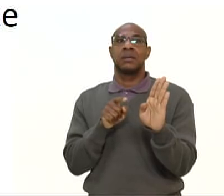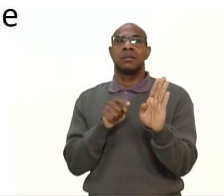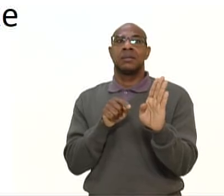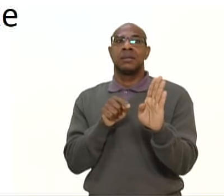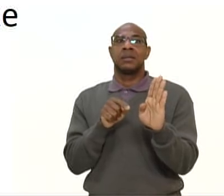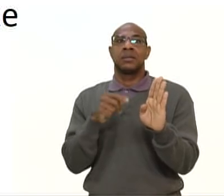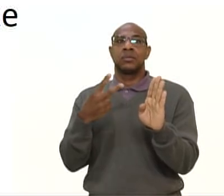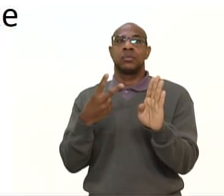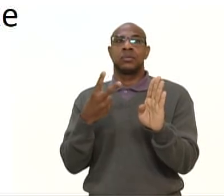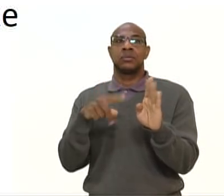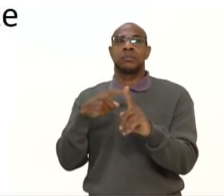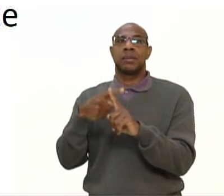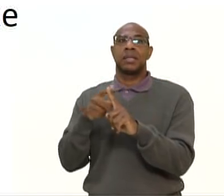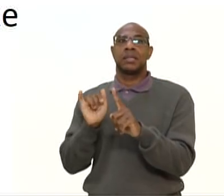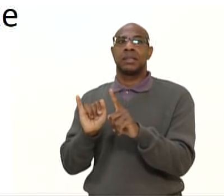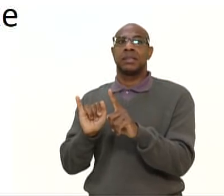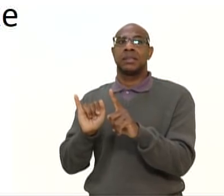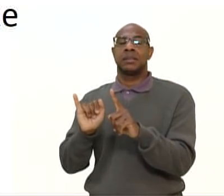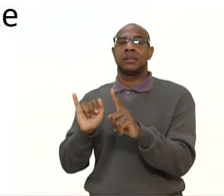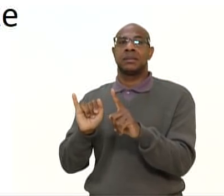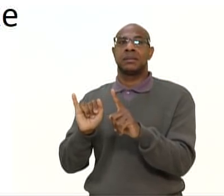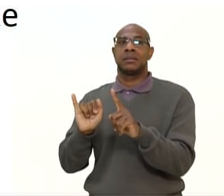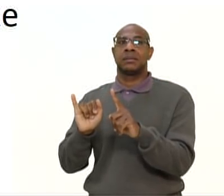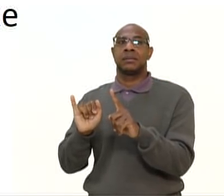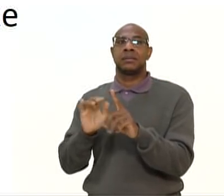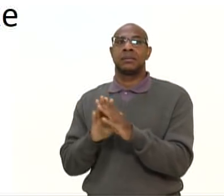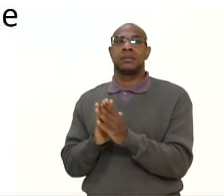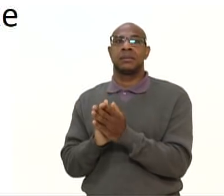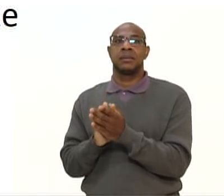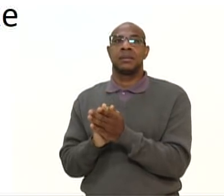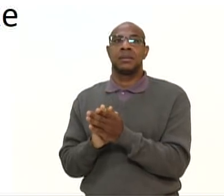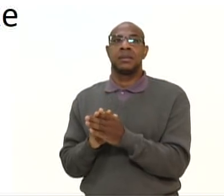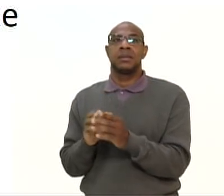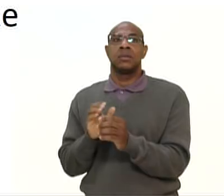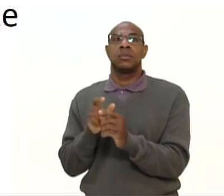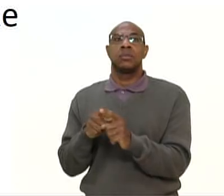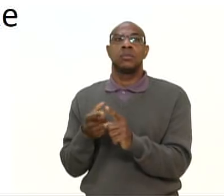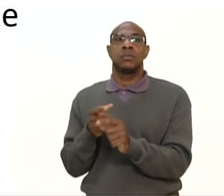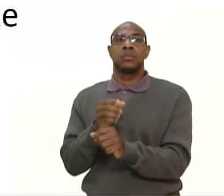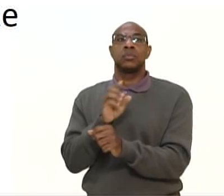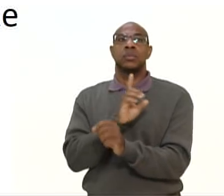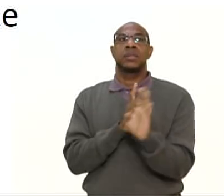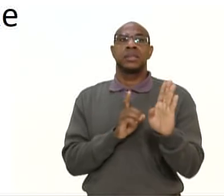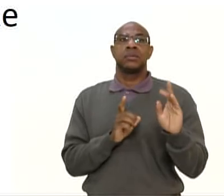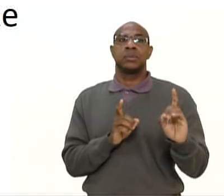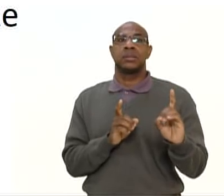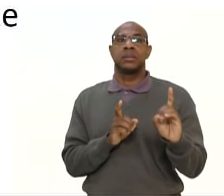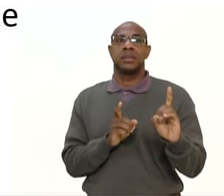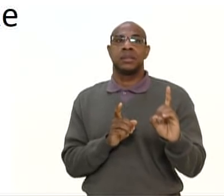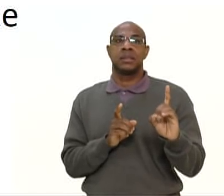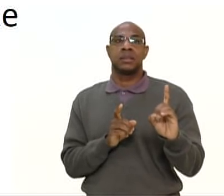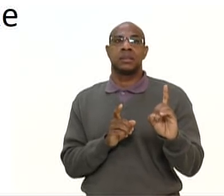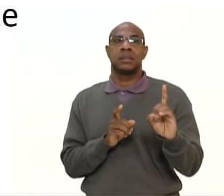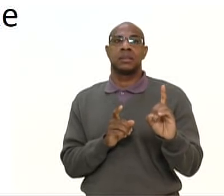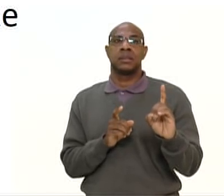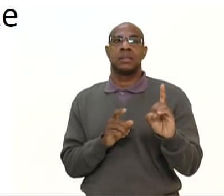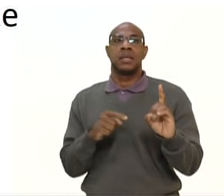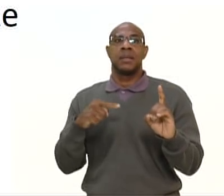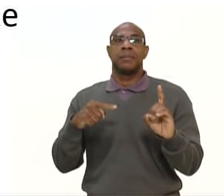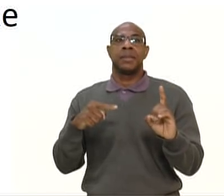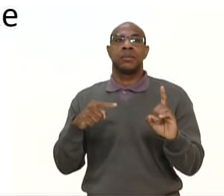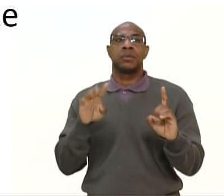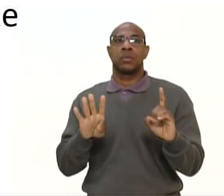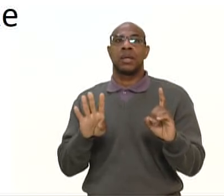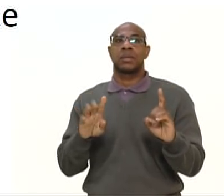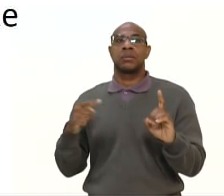C, 3 para a parte real e menos 2 para a parte imaginária, e o D, menos 4 para a parte